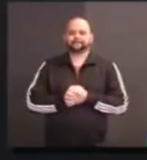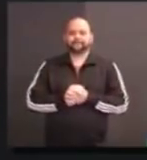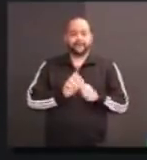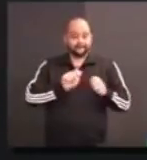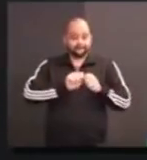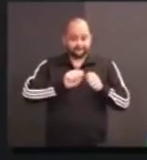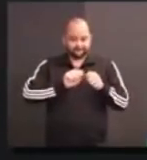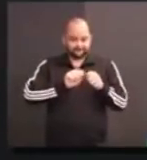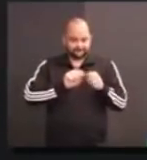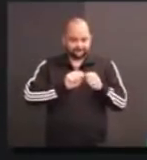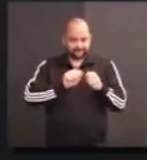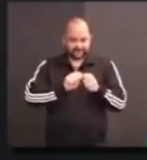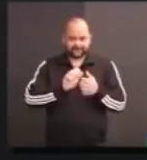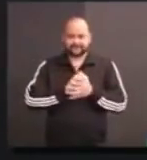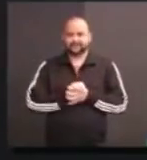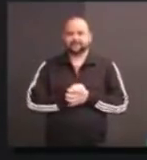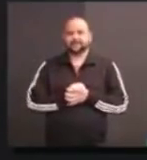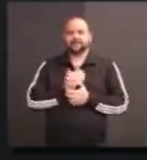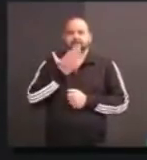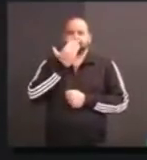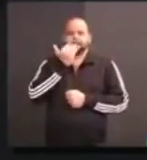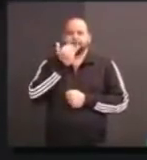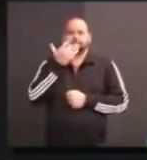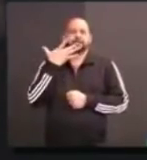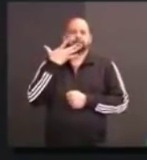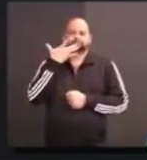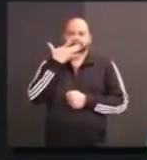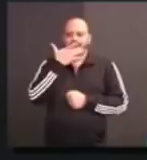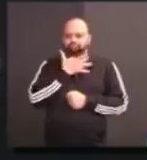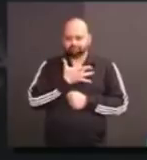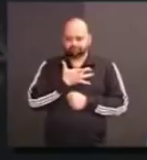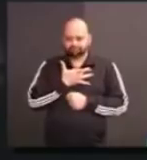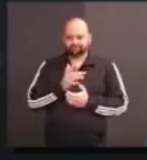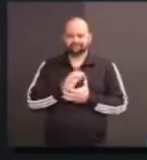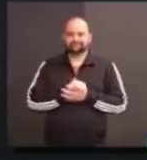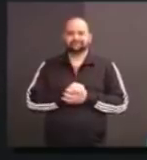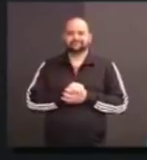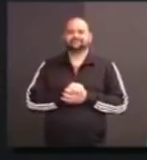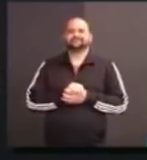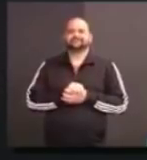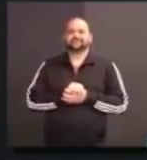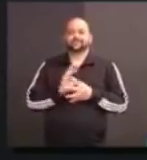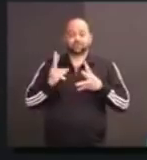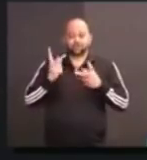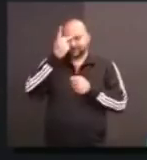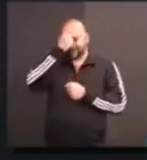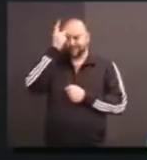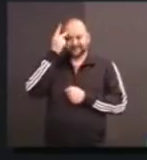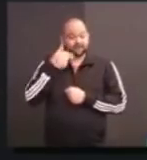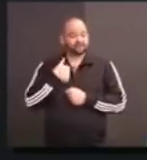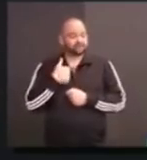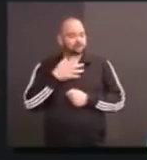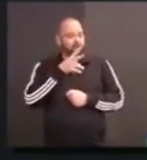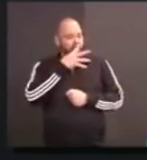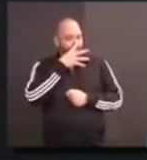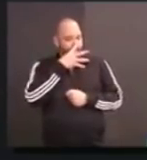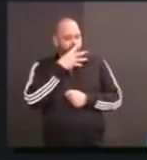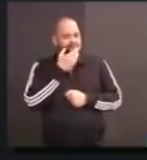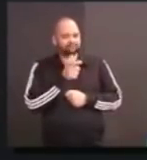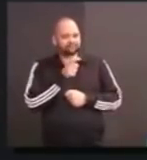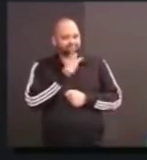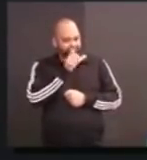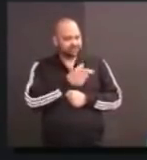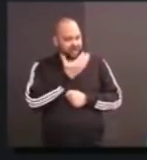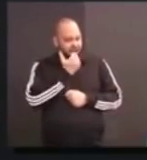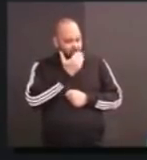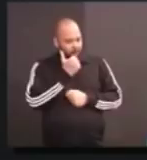Fazia uma comida deliciosa, todos elogiavam a